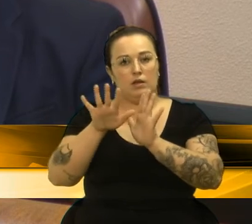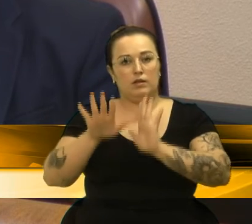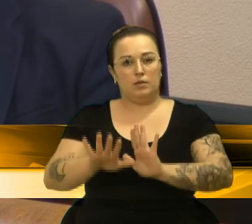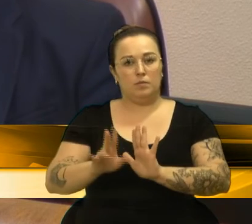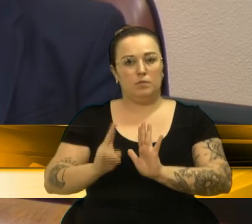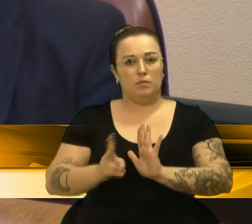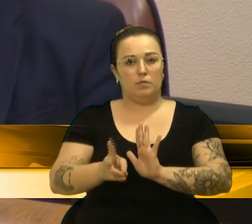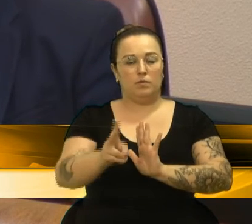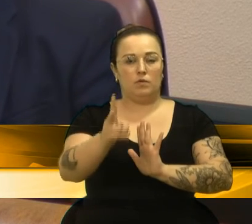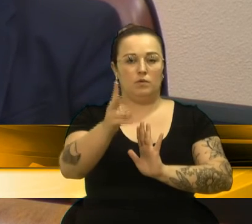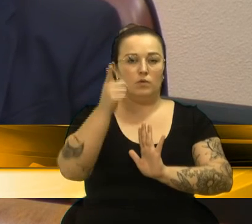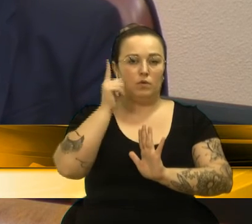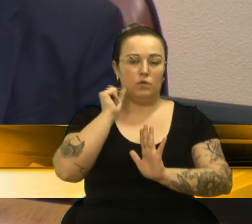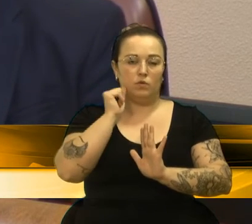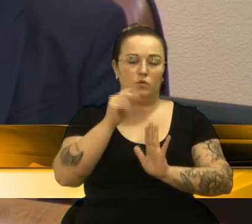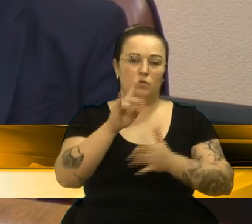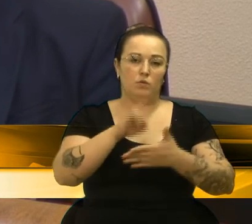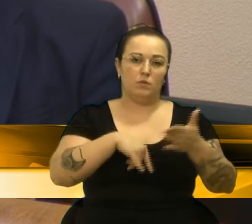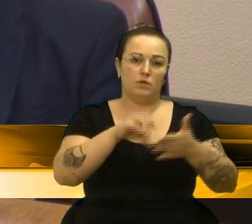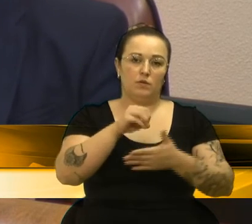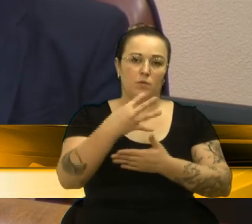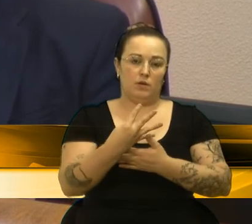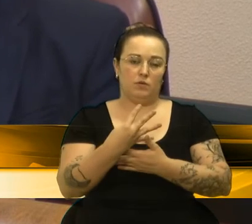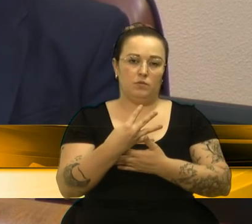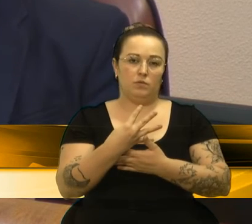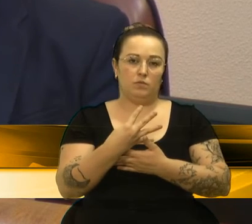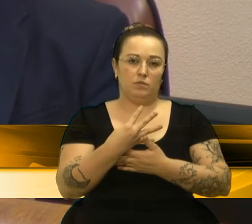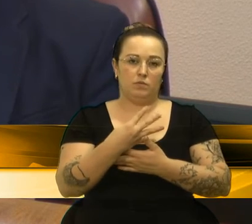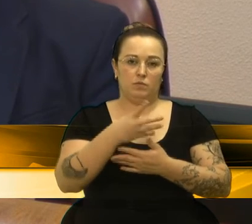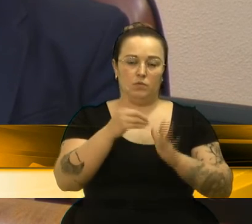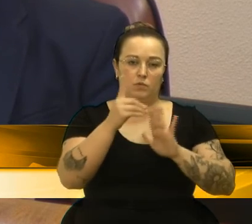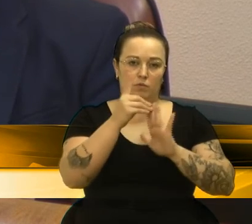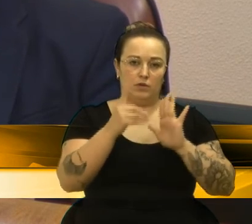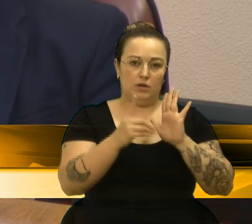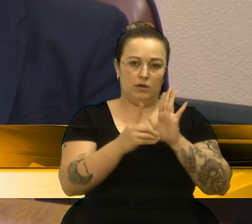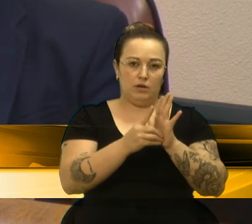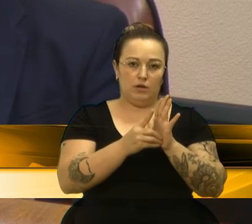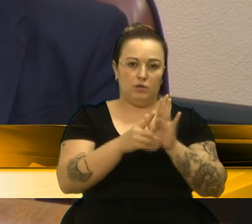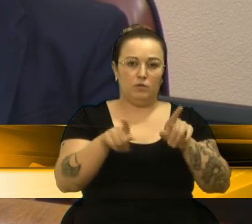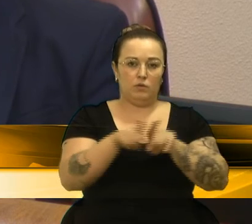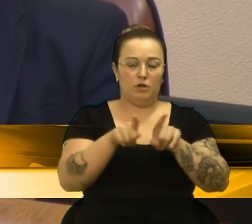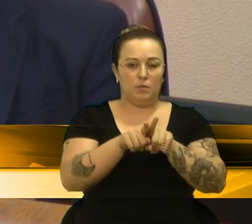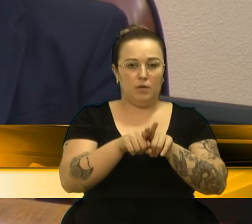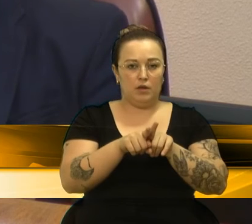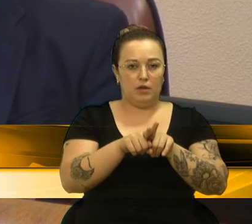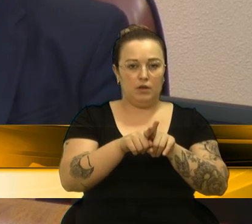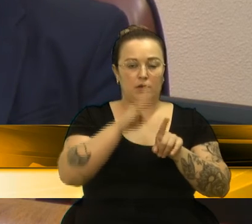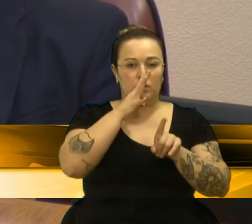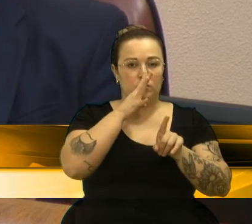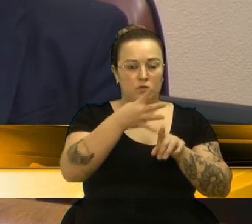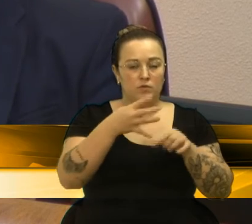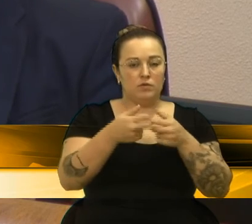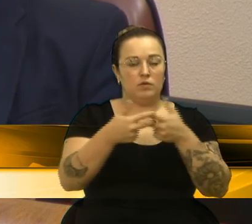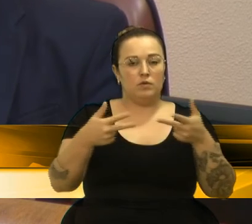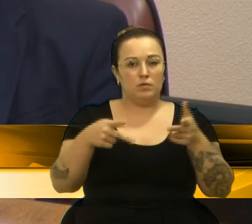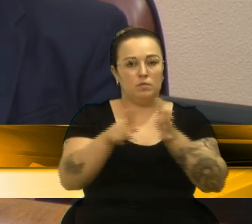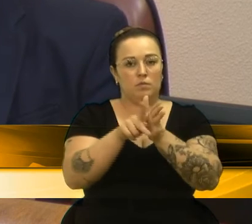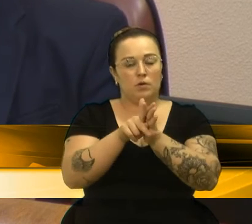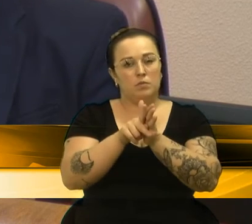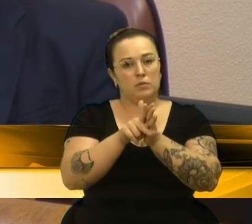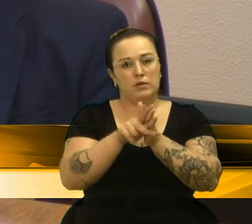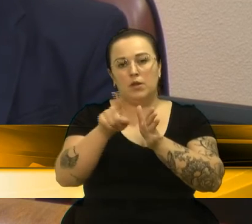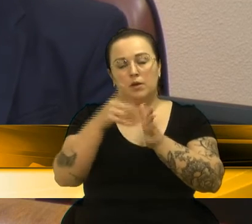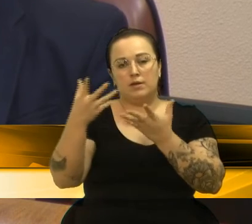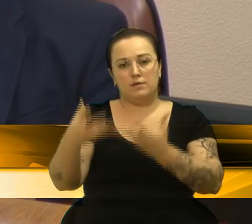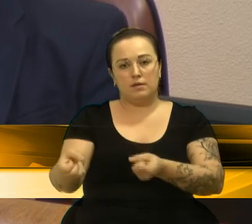seus territórios, documento 04. O decreto atacado por meio de denúncia sequer está em vigência, o que, de pronto, já é motivo